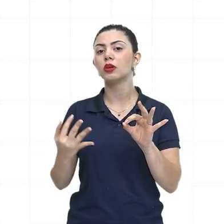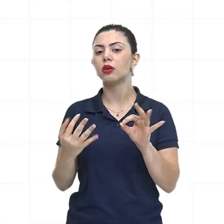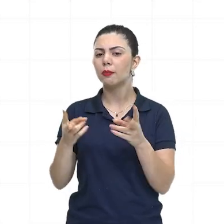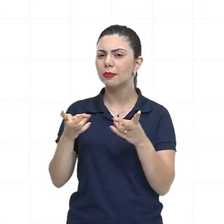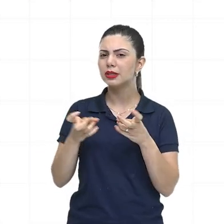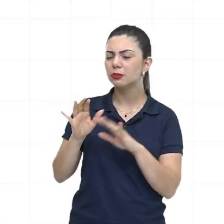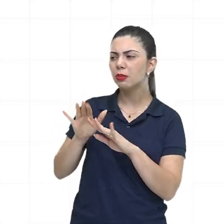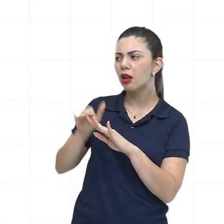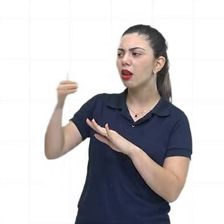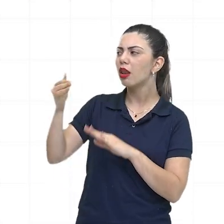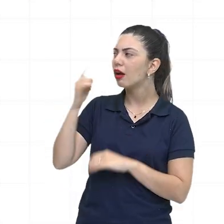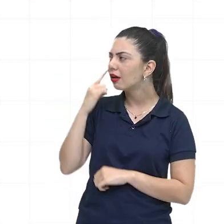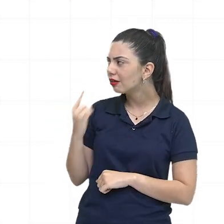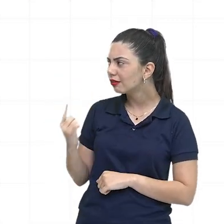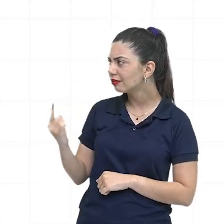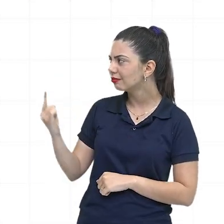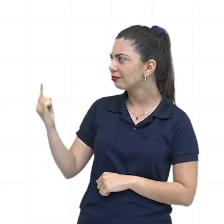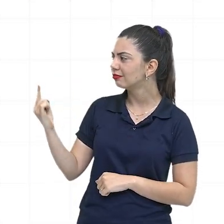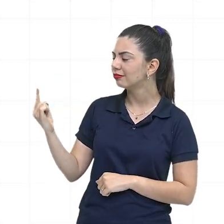para cá, para o outro lado, ó.